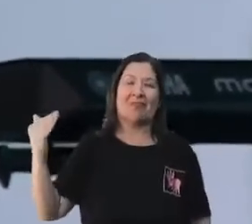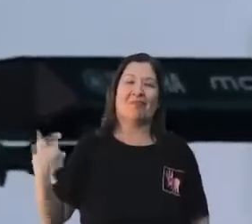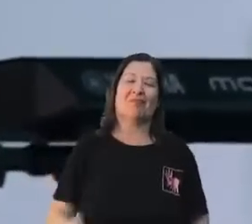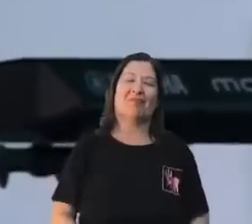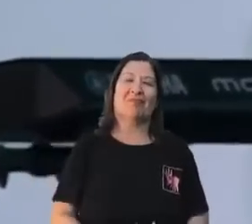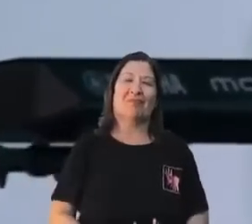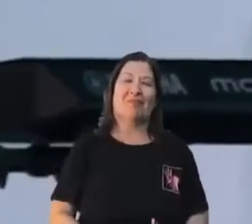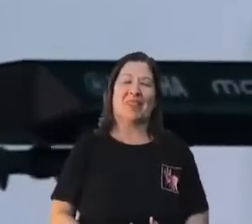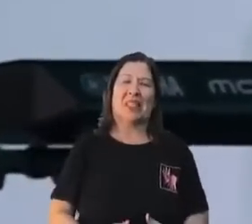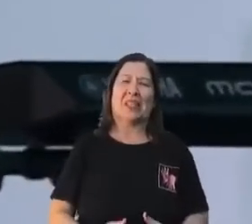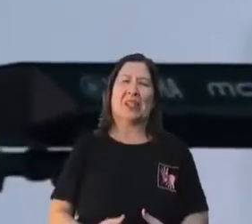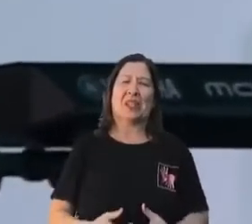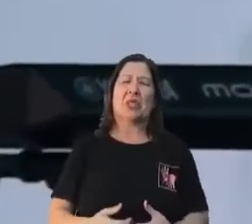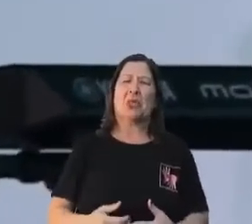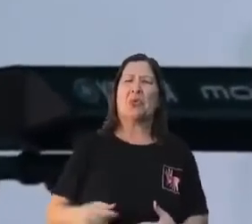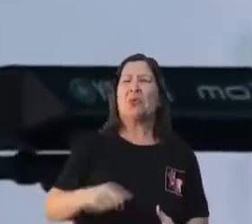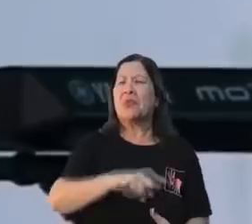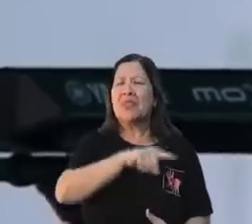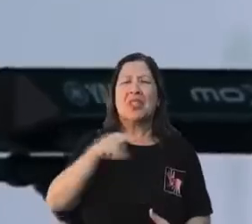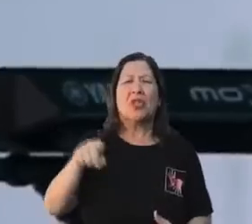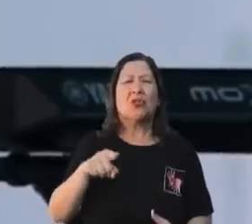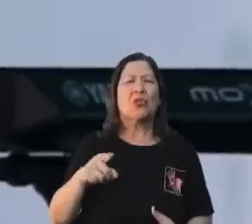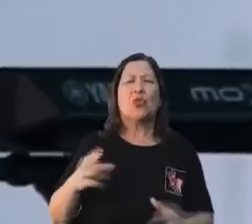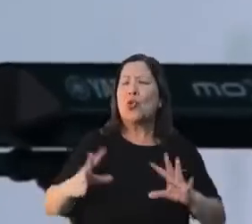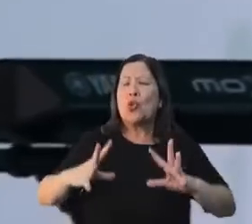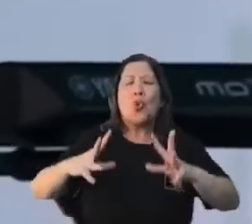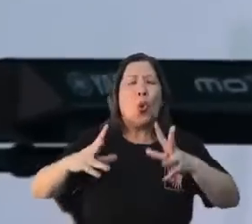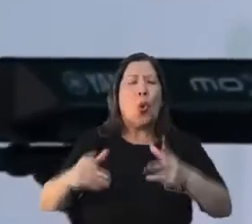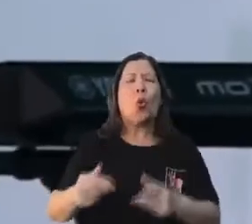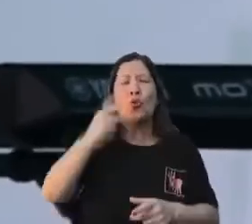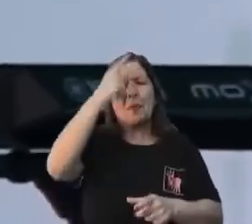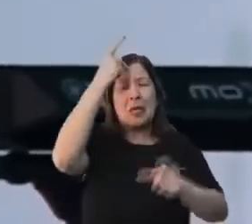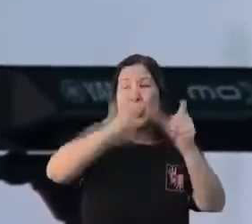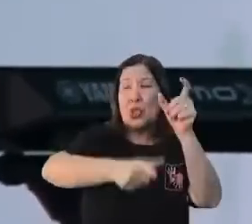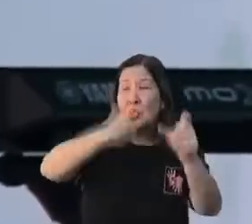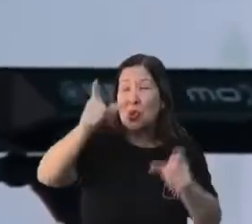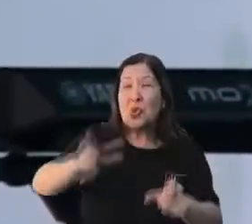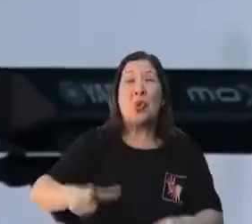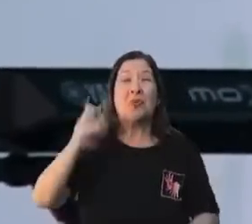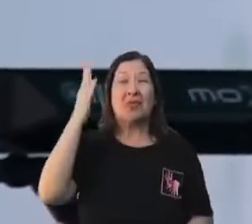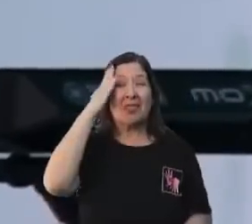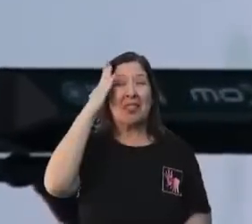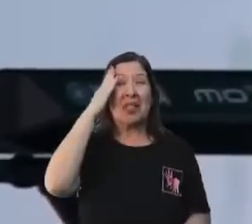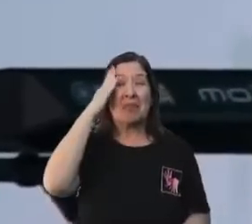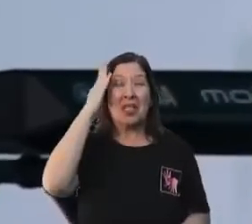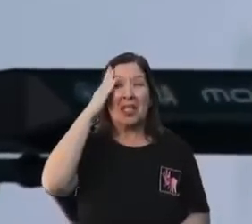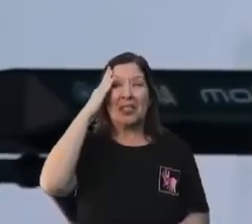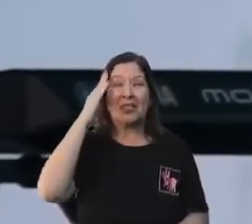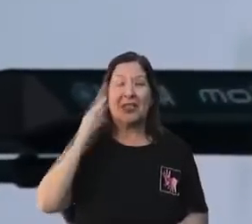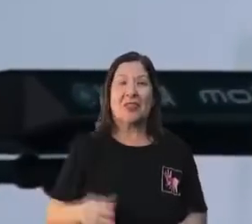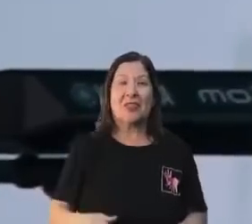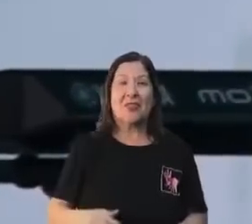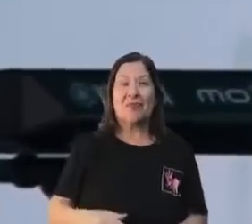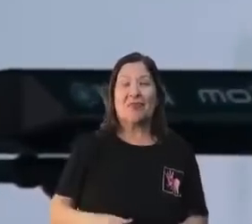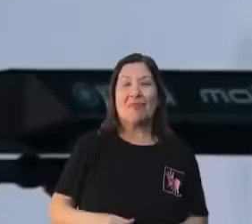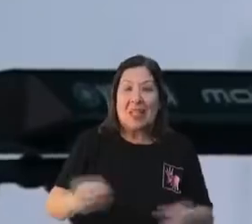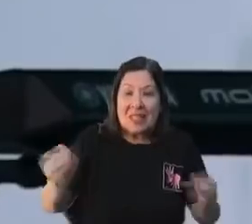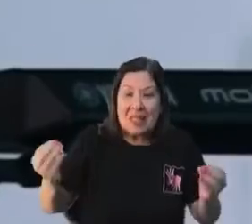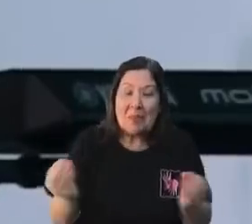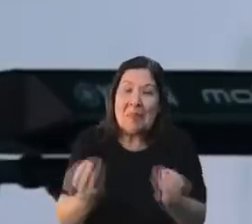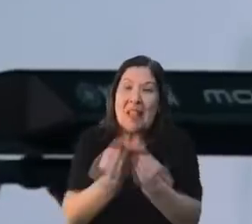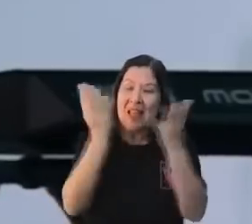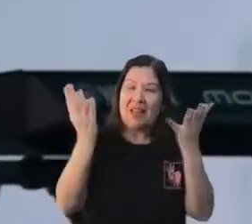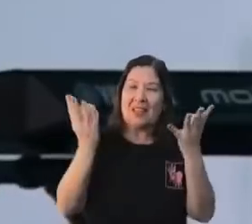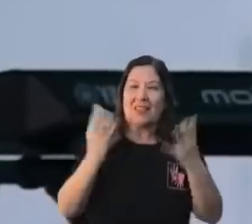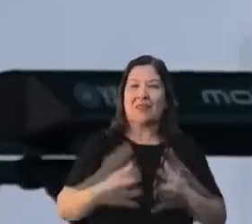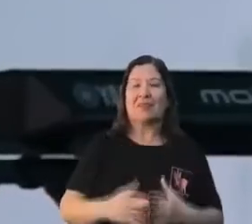Império Babilônico, sabendo disso, do milagre de Deus, mandou uma comitiva diplomática visitar Ezequias, levando presentes